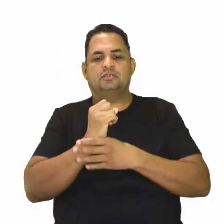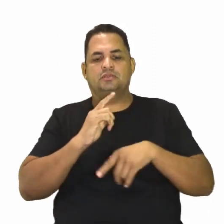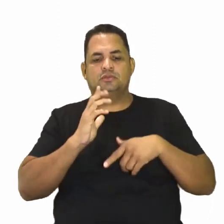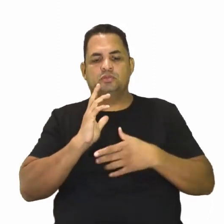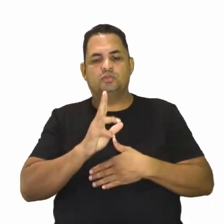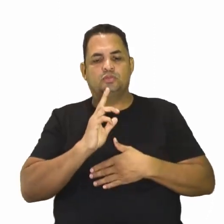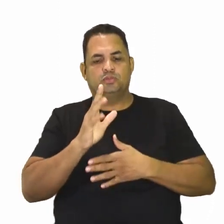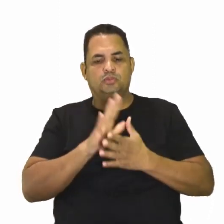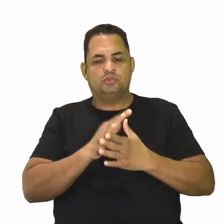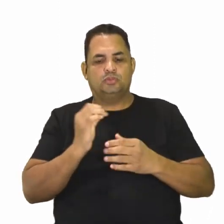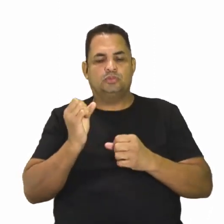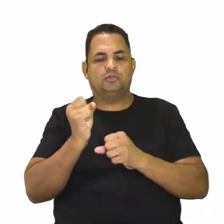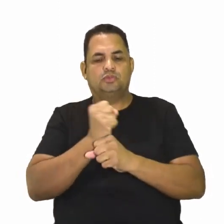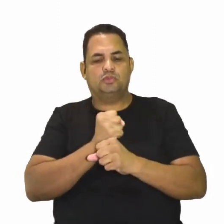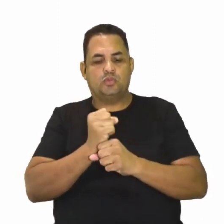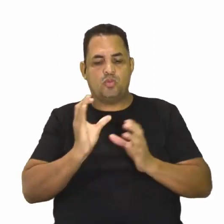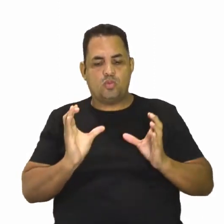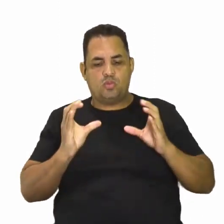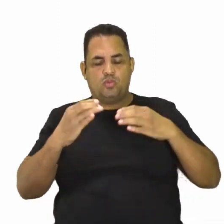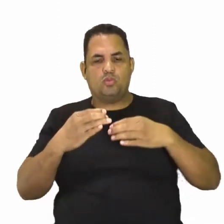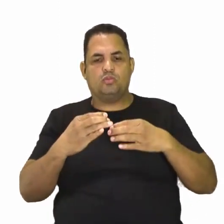trabalho para uma determinada equipe.